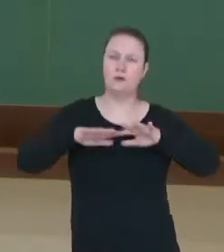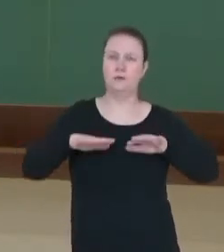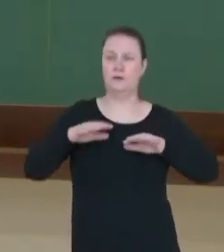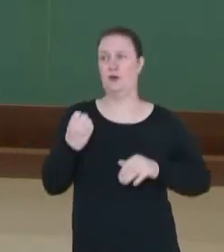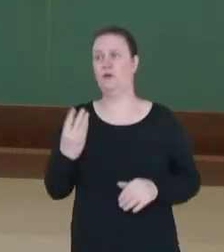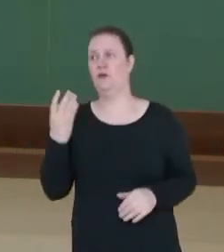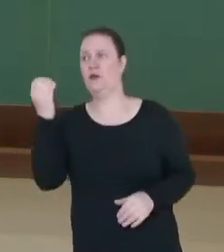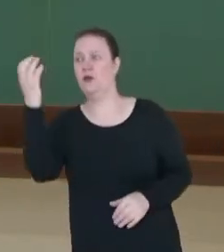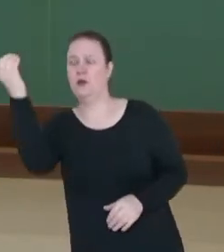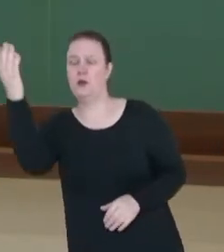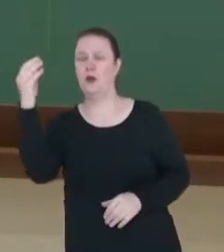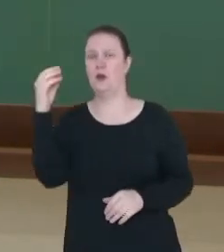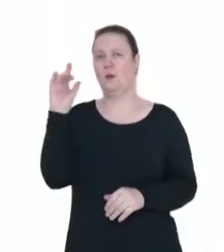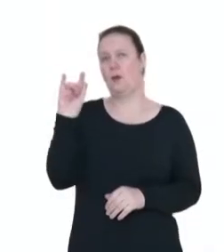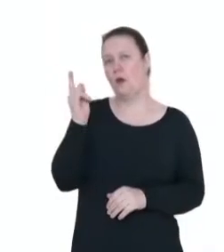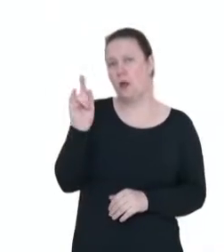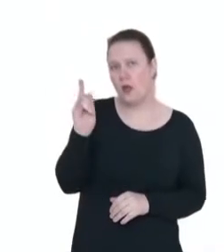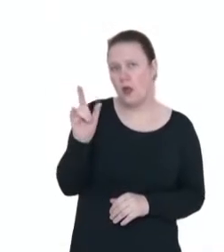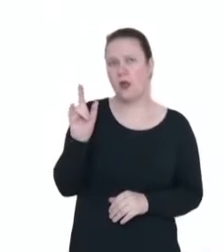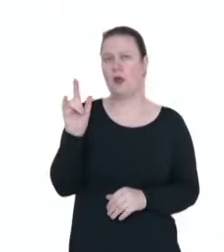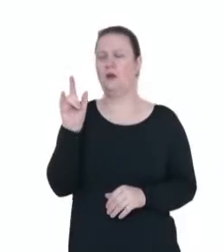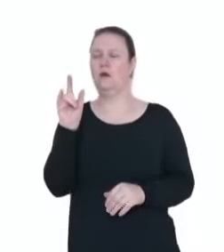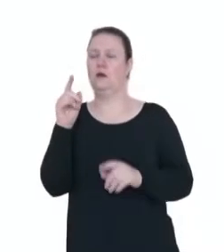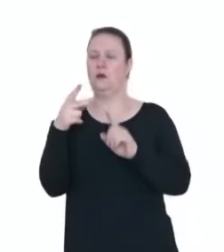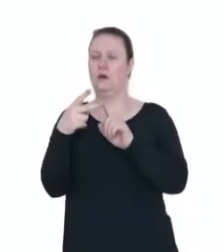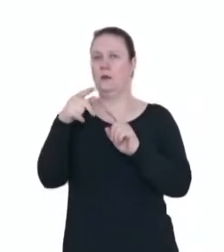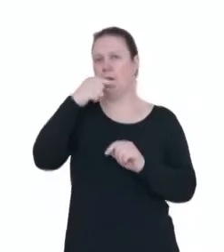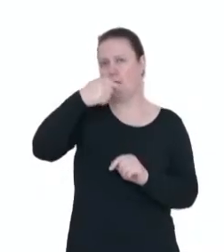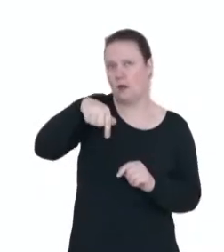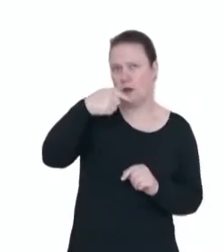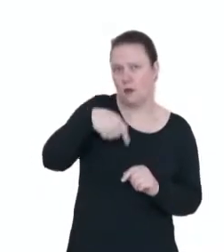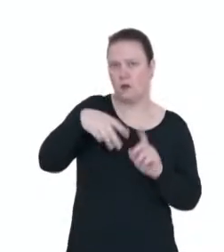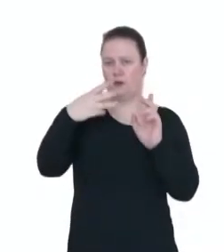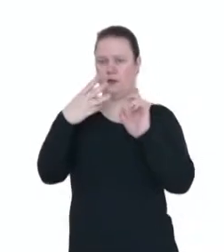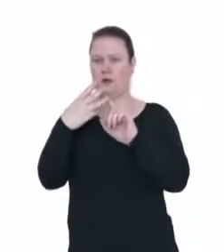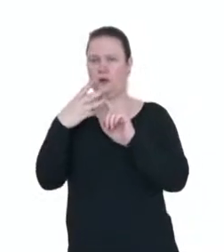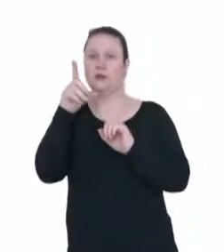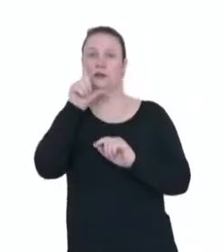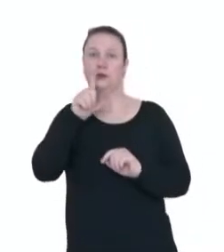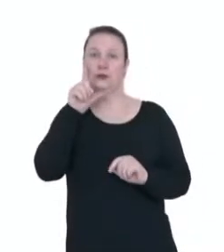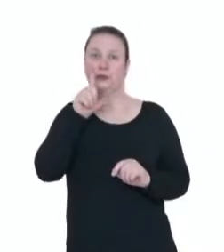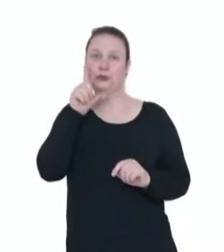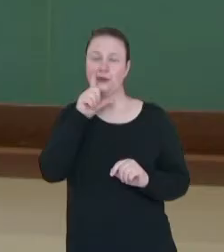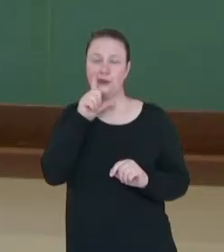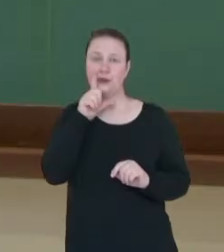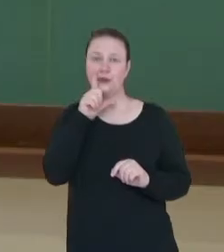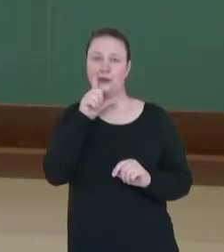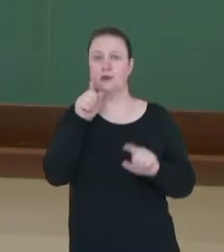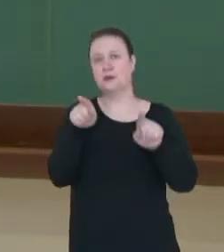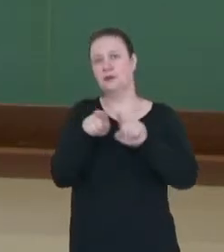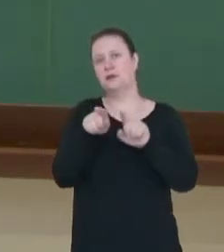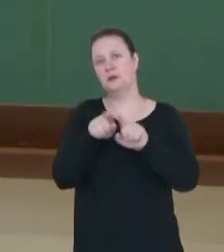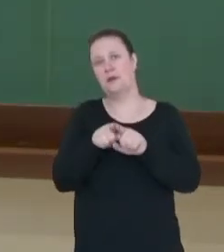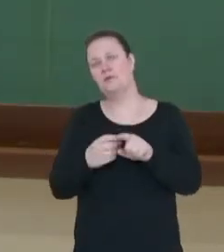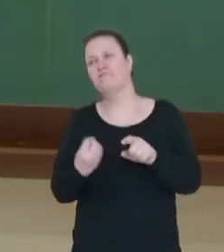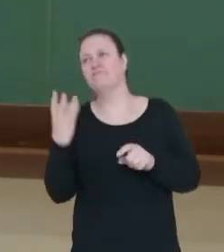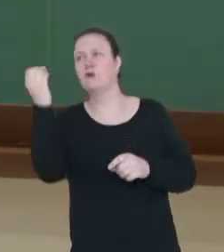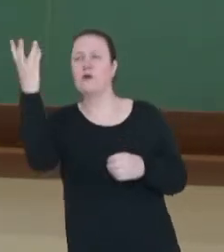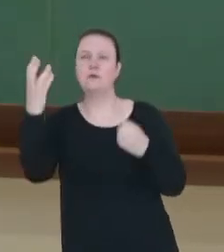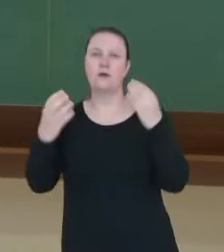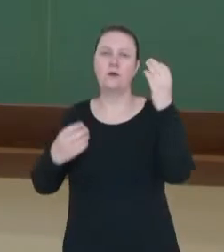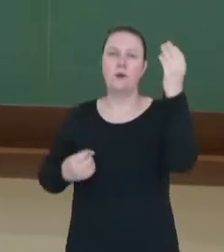Bolívia, Peru, Estados Unidos, né? Então, isso é ser cosmopolita.